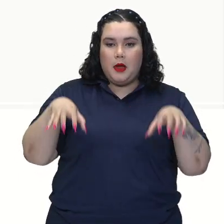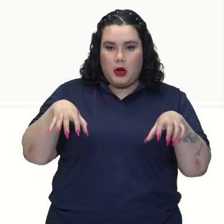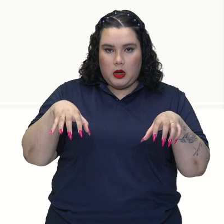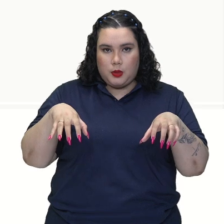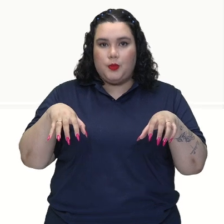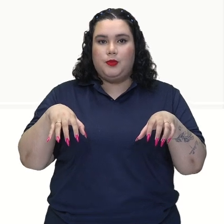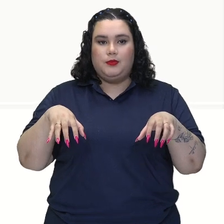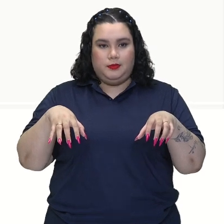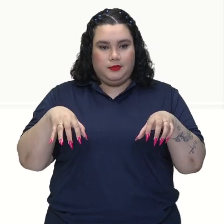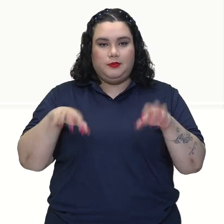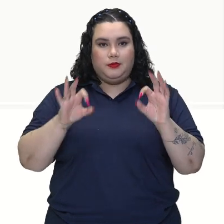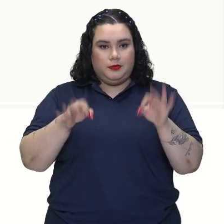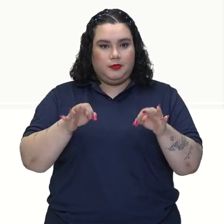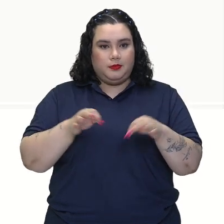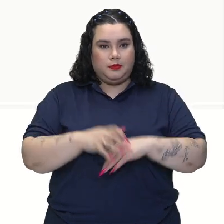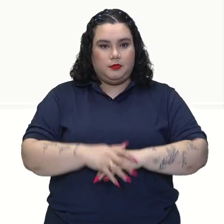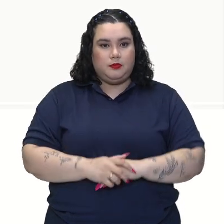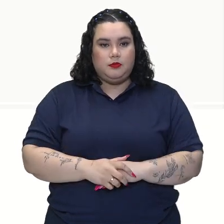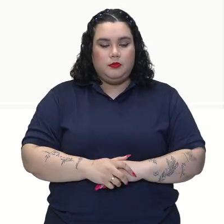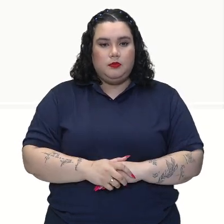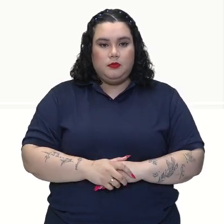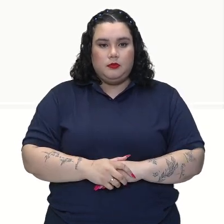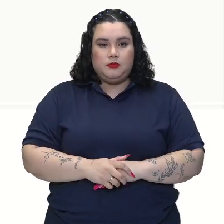separadamente. Então,